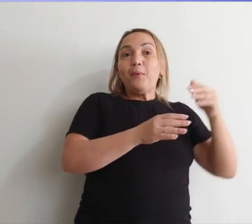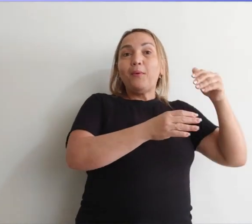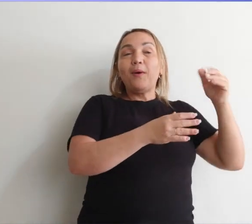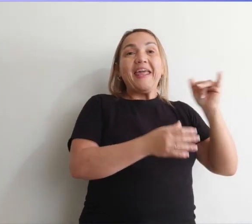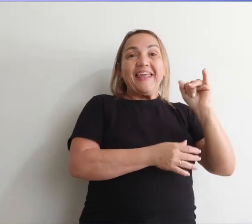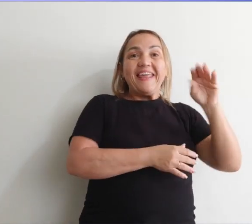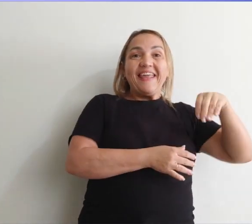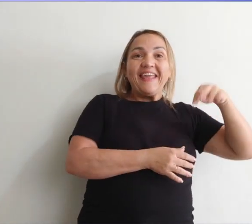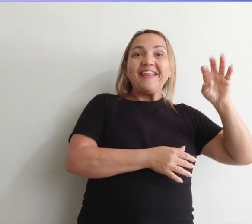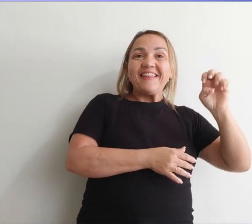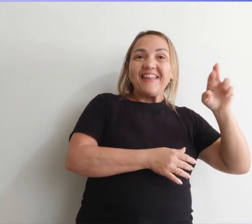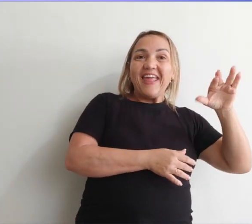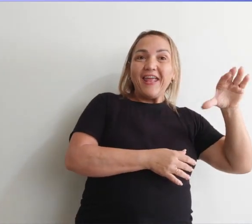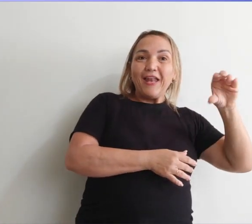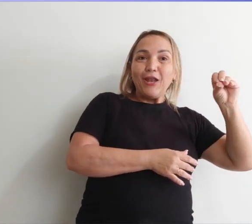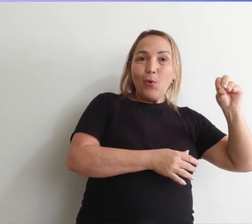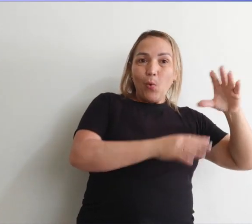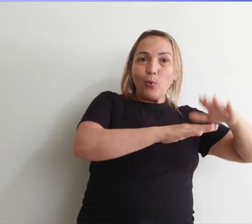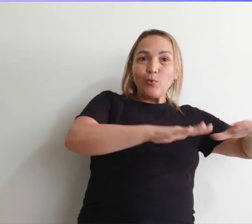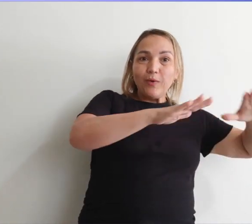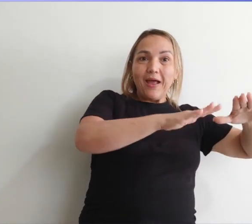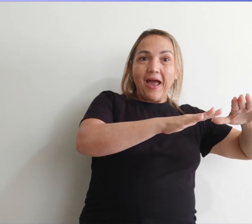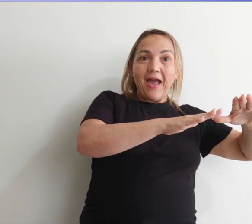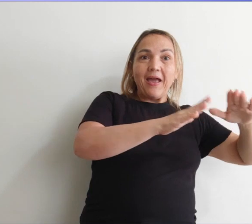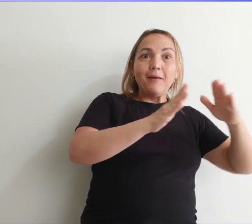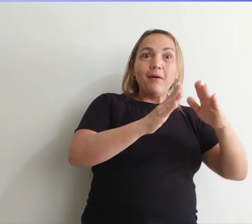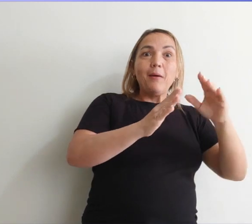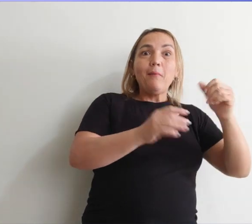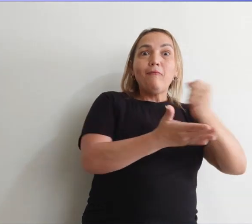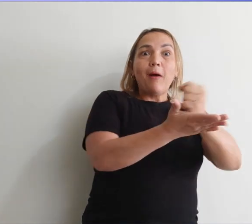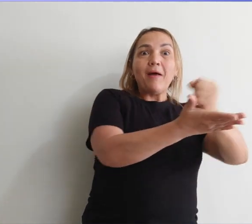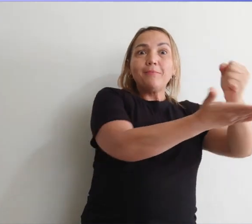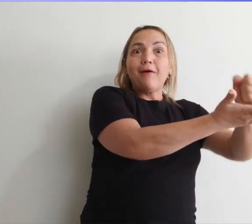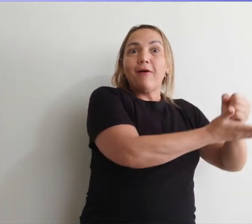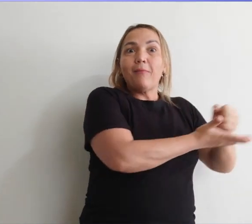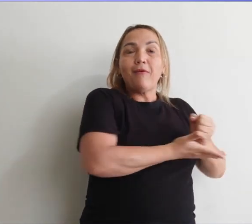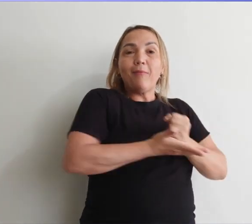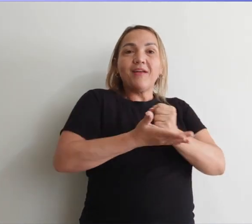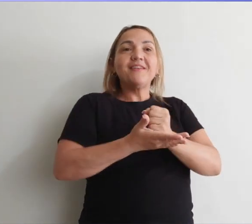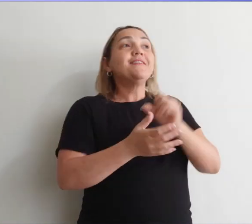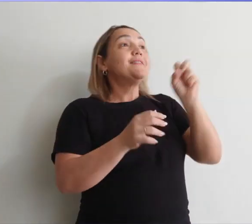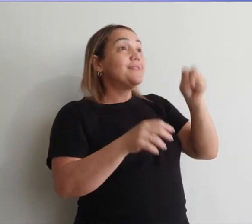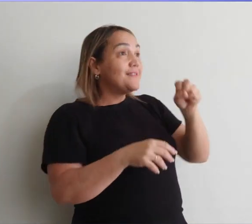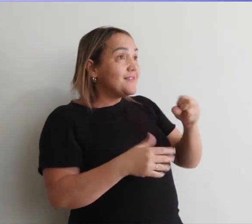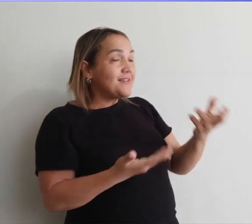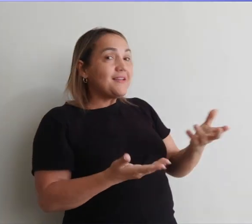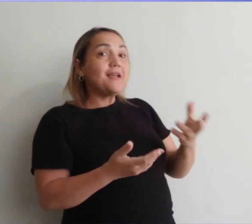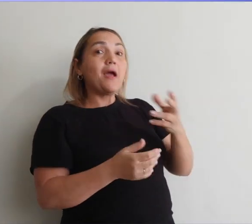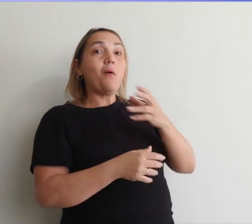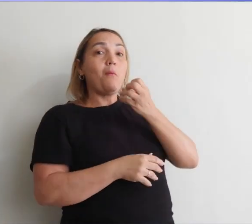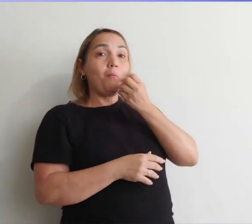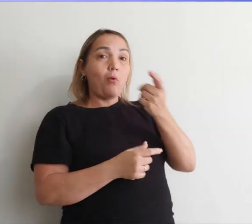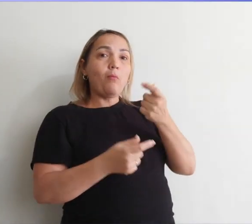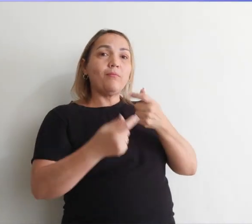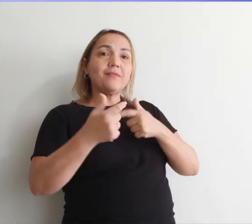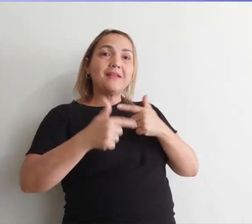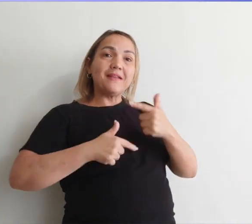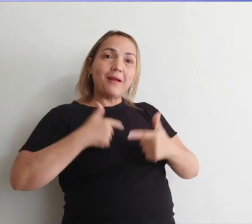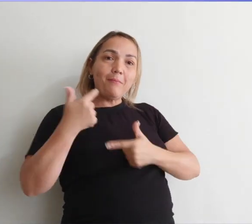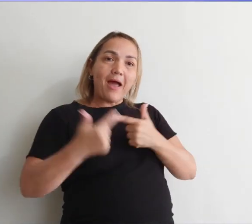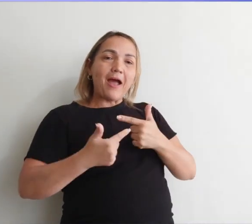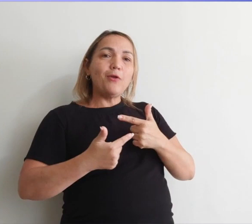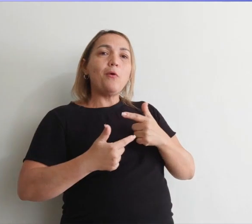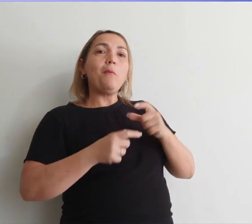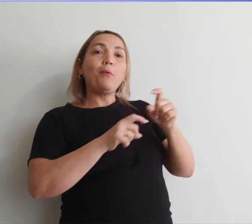Aí, no interior, tem toda a questão do campo, que tem um mercado muito bom. Se a pessoa quiser trabalhar com a parte de